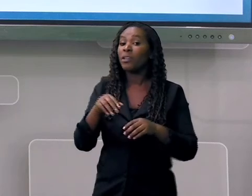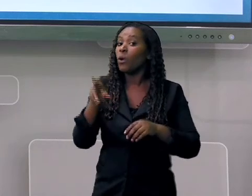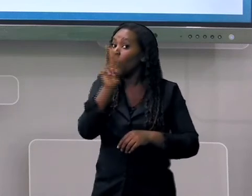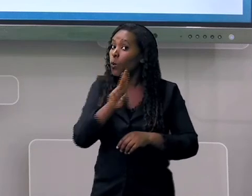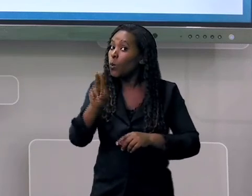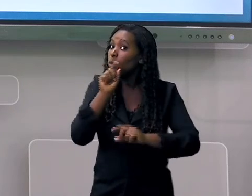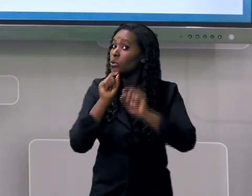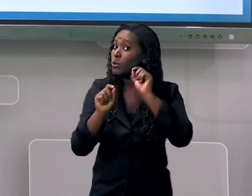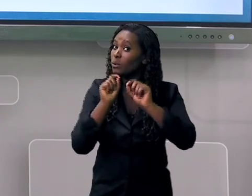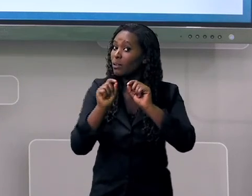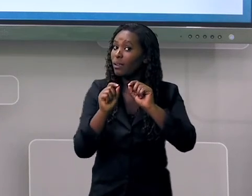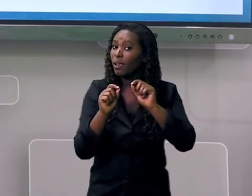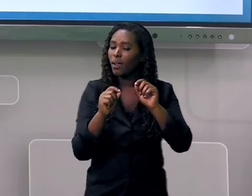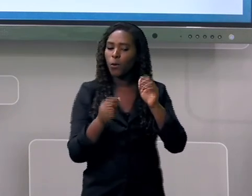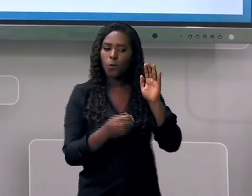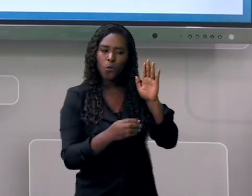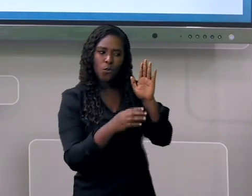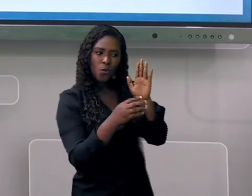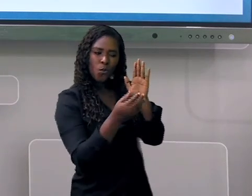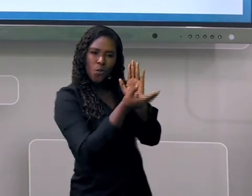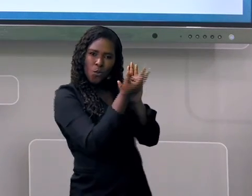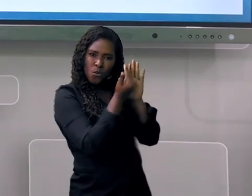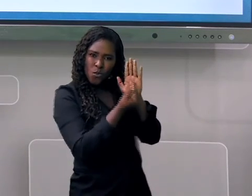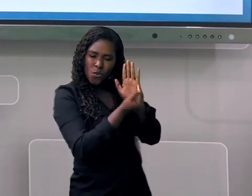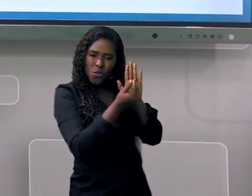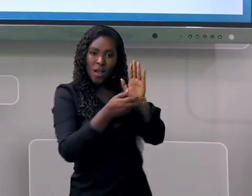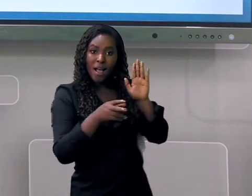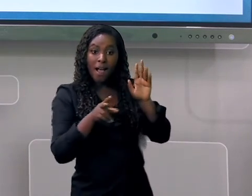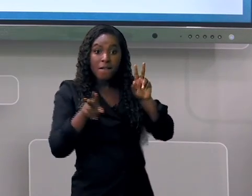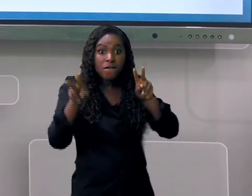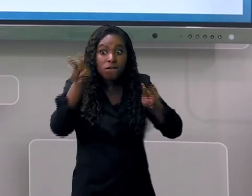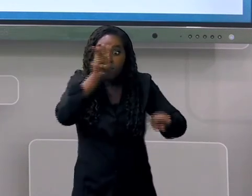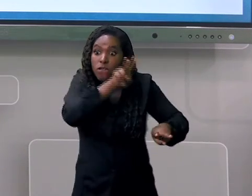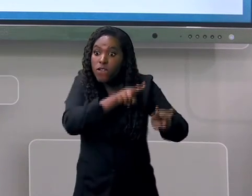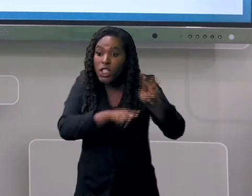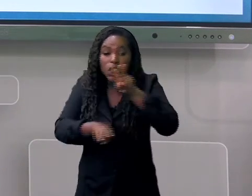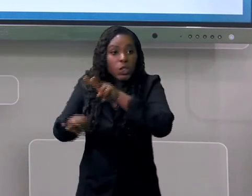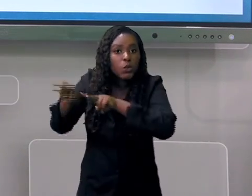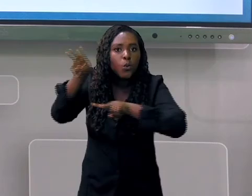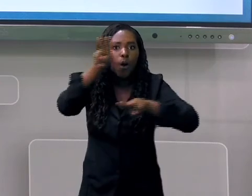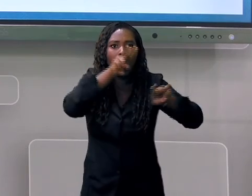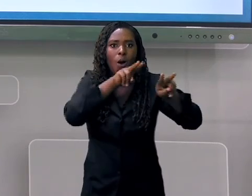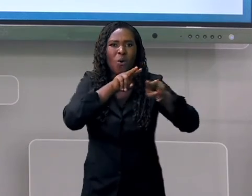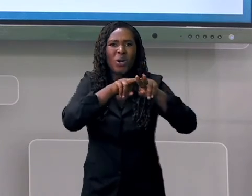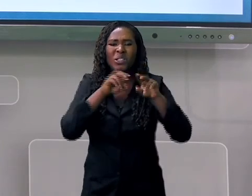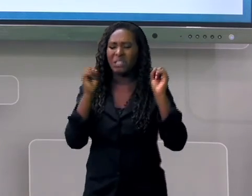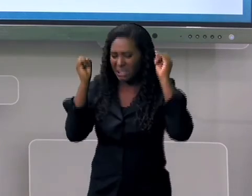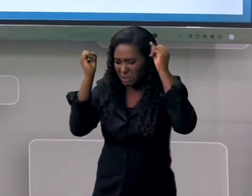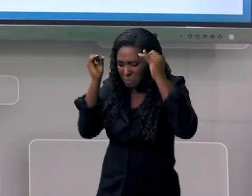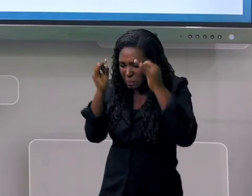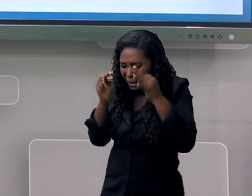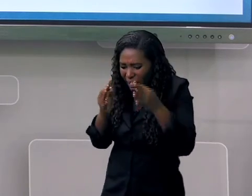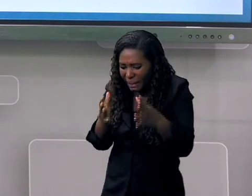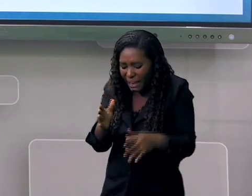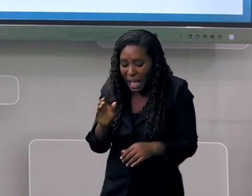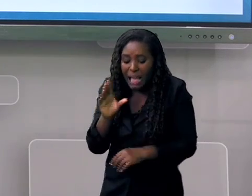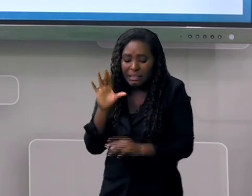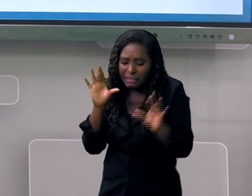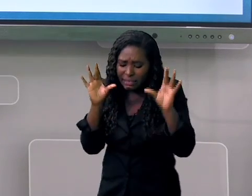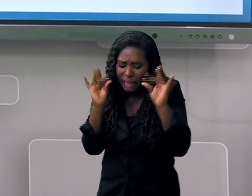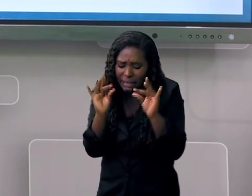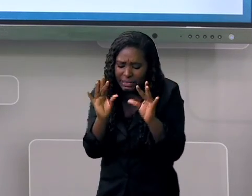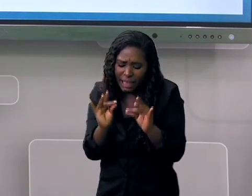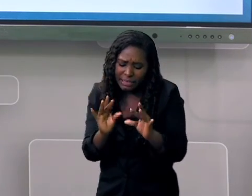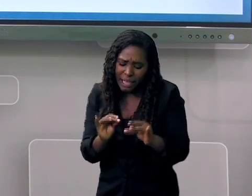vez de você ficar só explicando como faz, como que você quer que faz, mostre para ela como se faz. Por exemplo, você quer que ela guarde